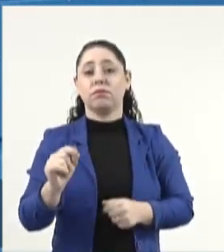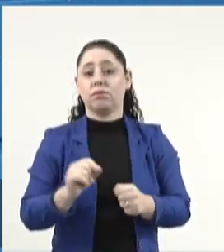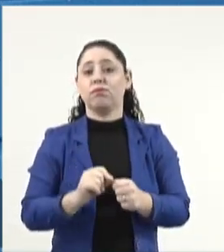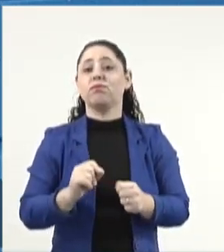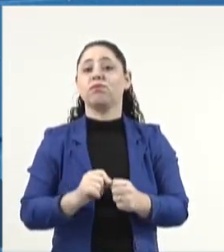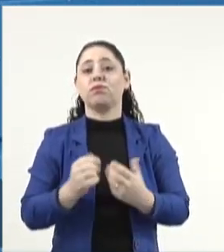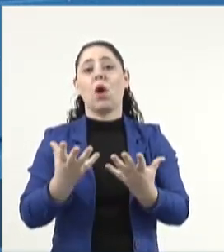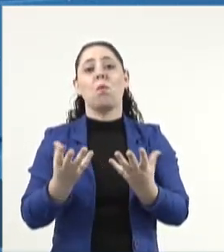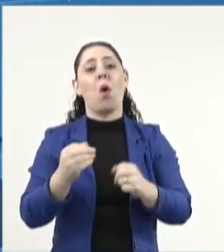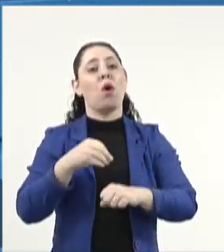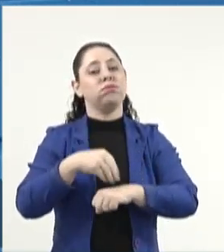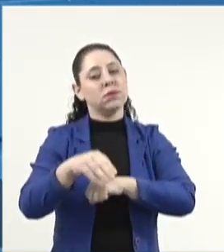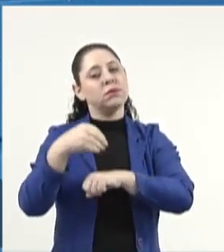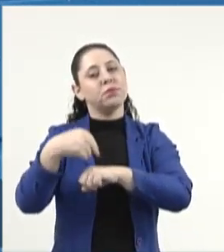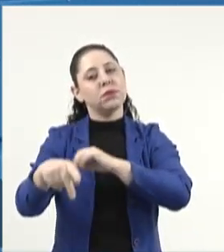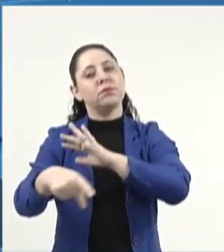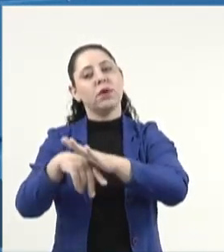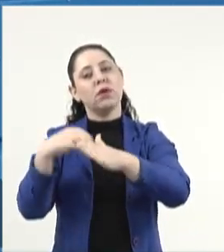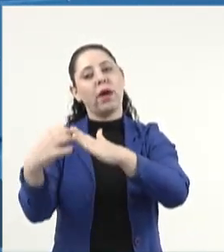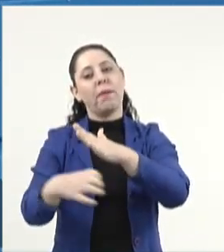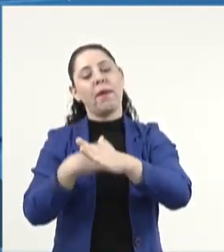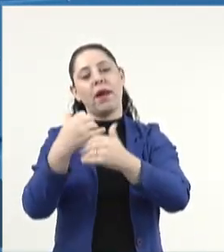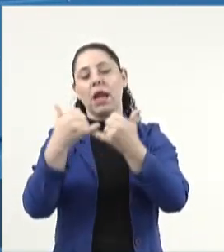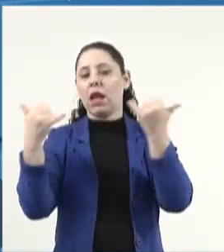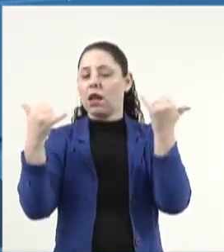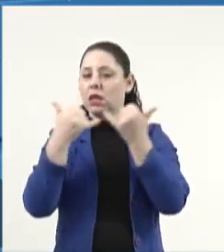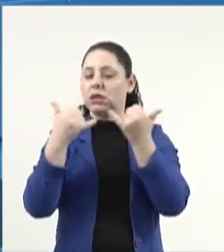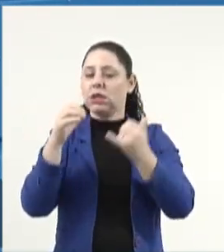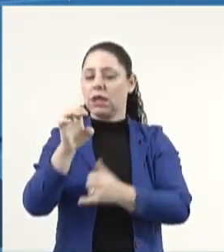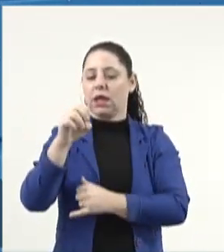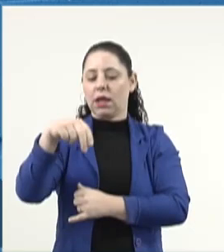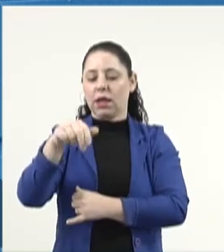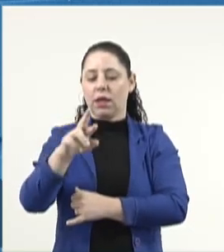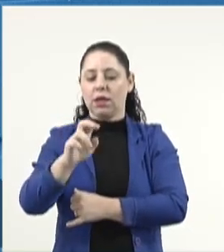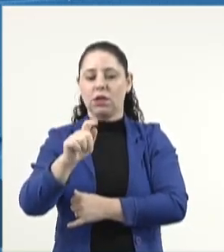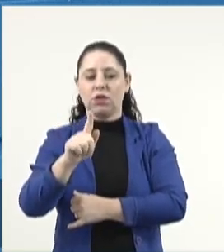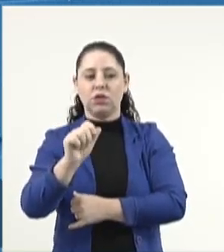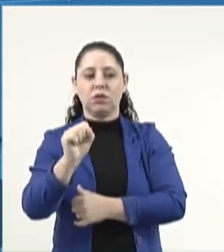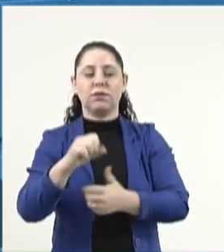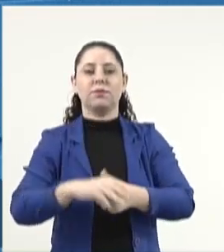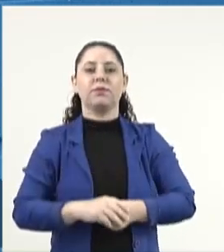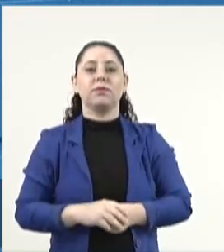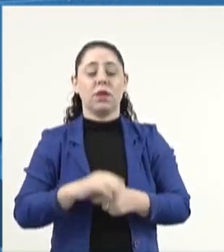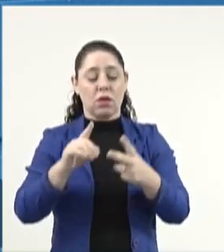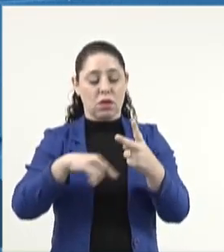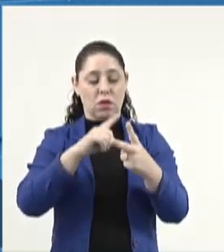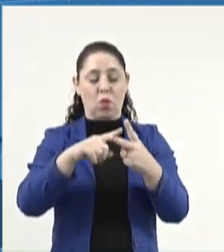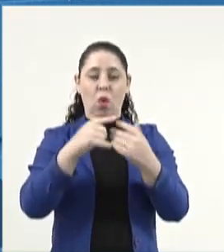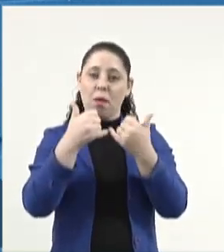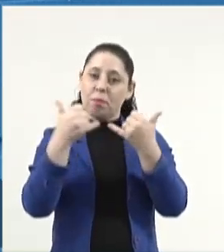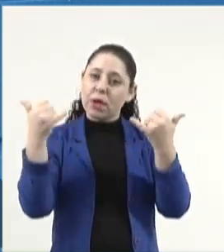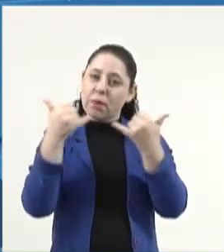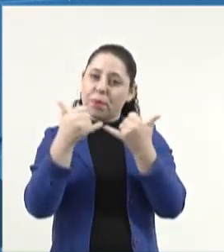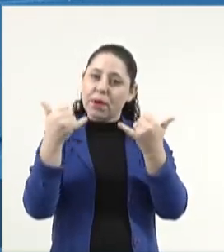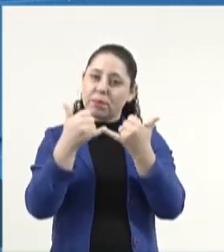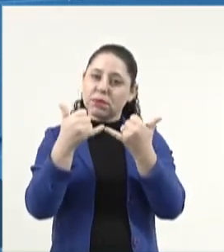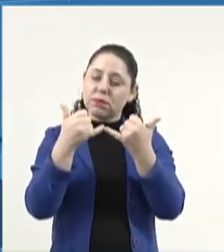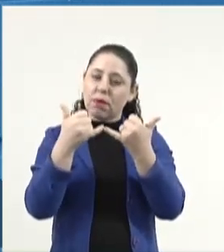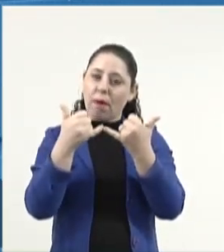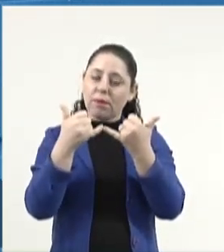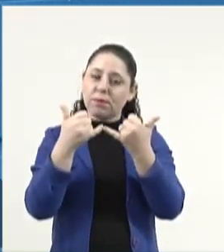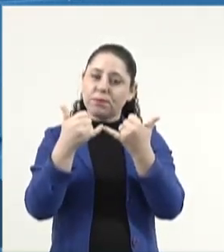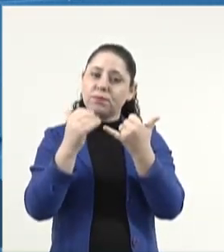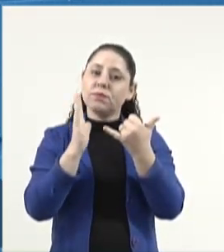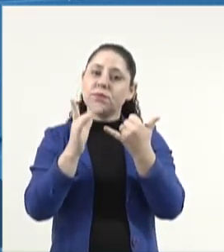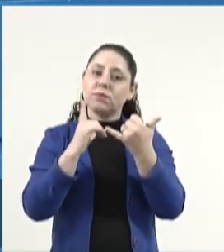vários encaminhamentos para a Energisa, e esse segundo ponto de distribuição de energia